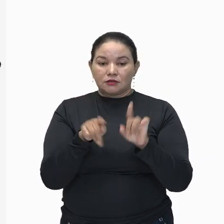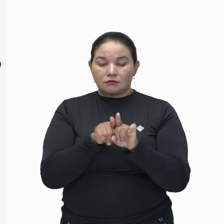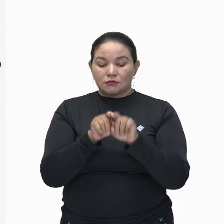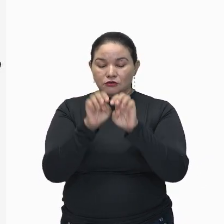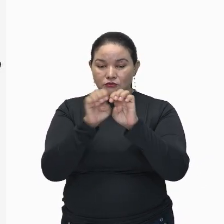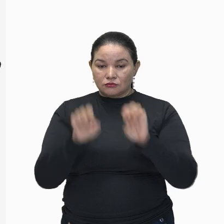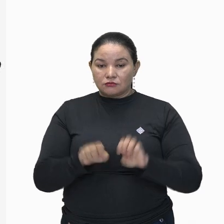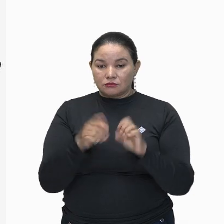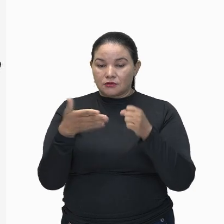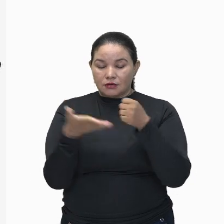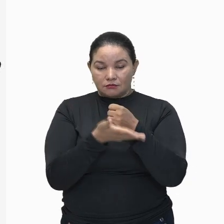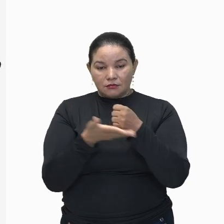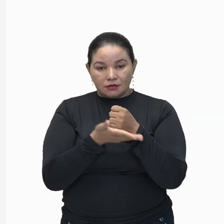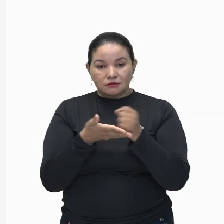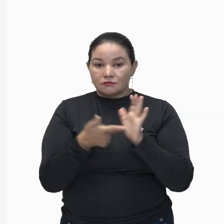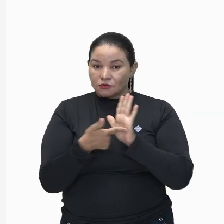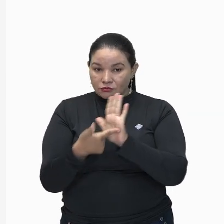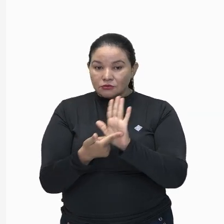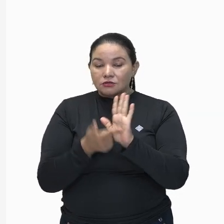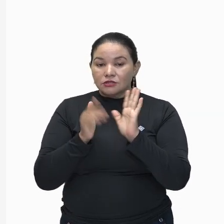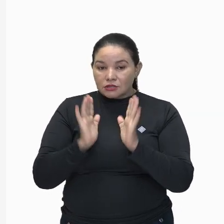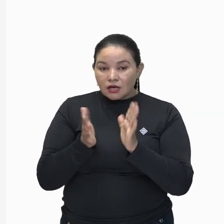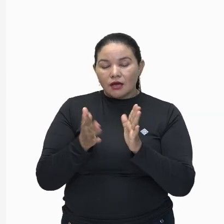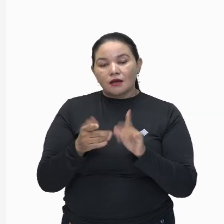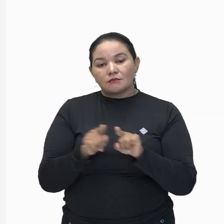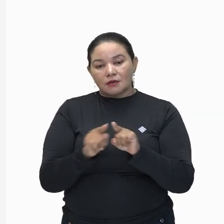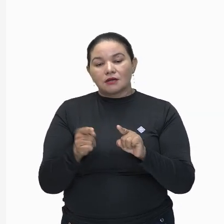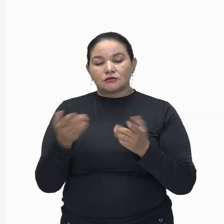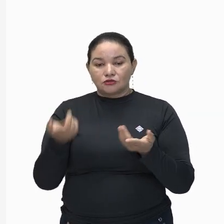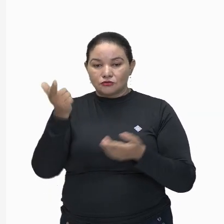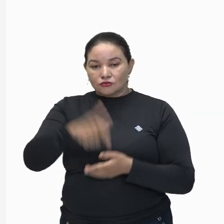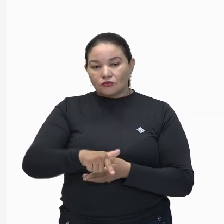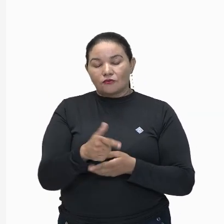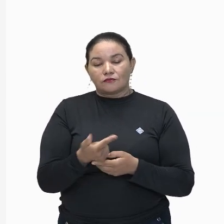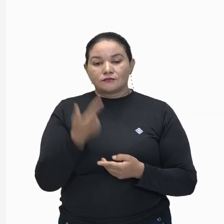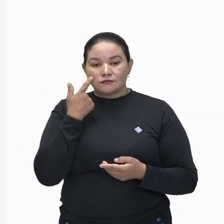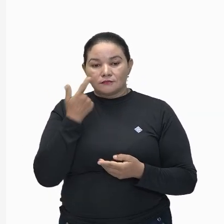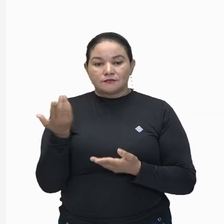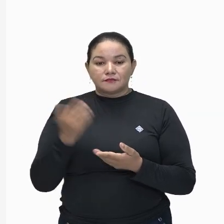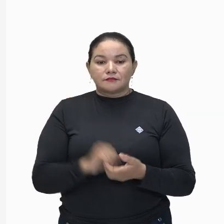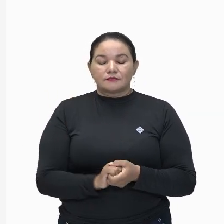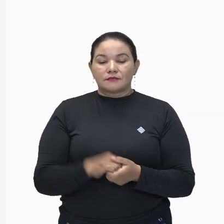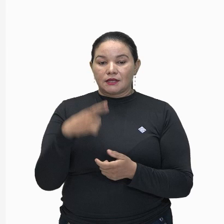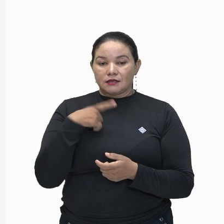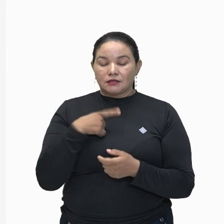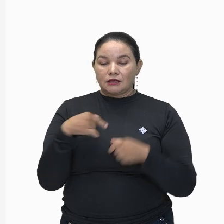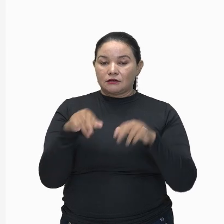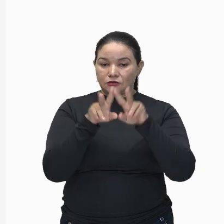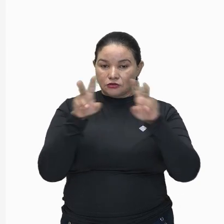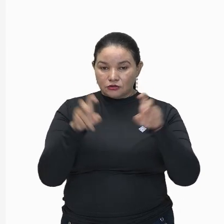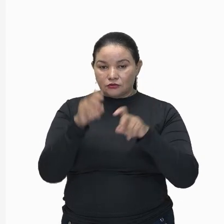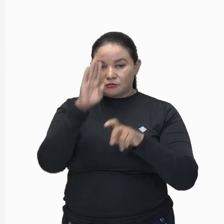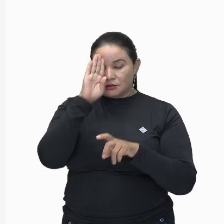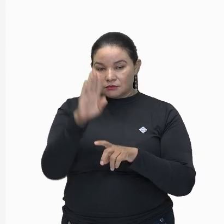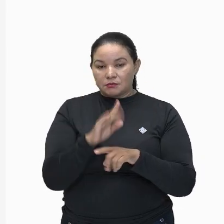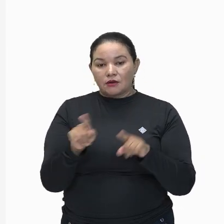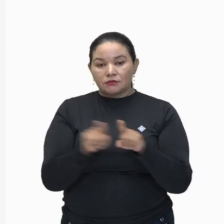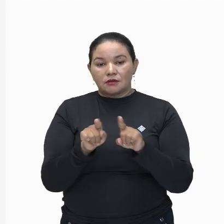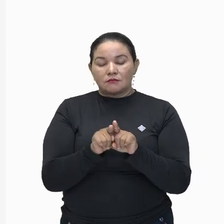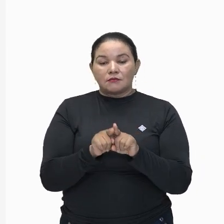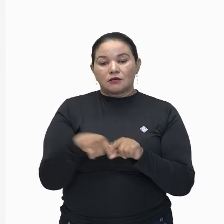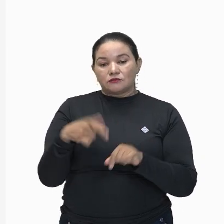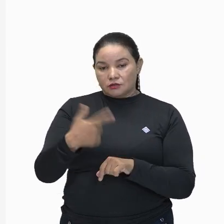já falamos aqui, já apresentamos para você, mas olha só. Apresenta o título principal, o título